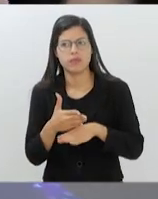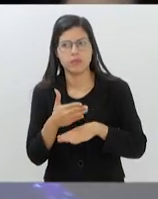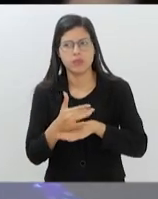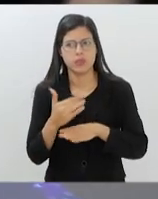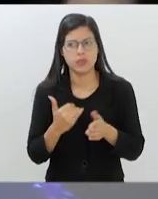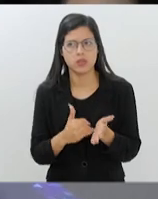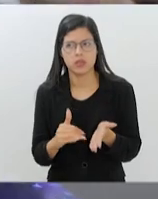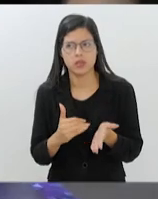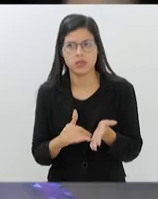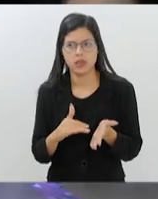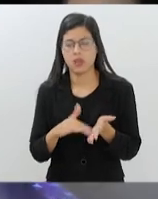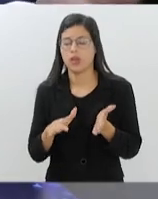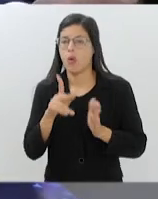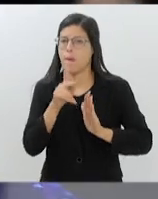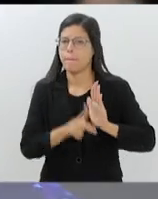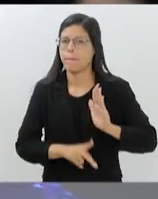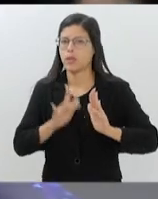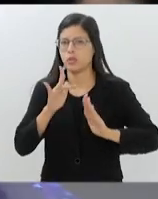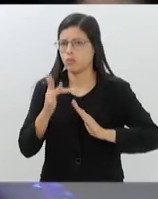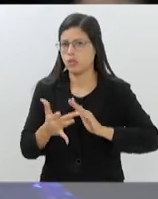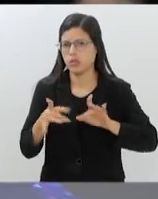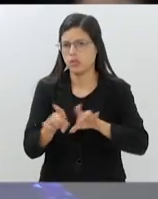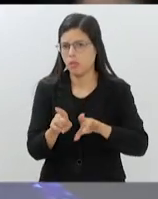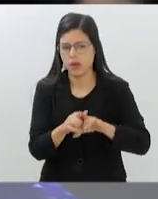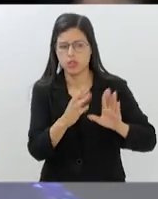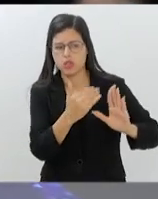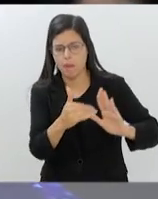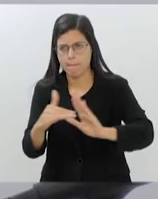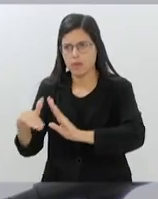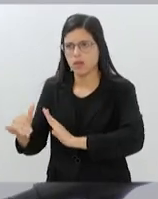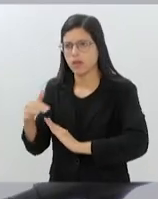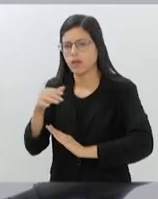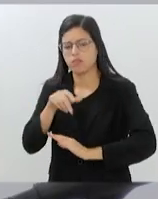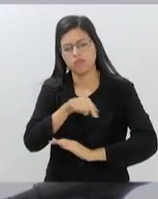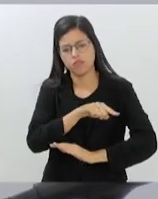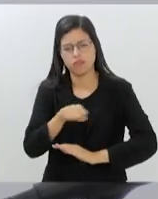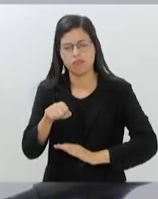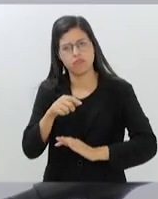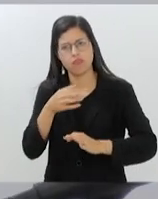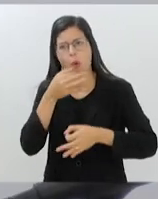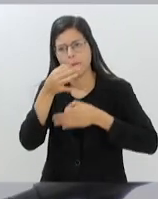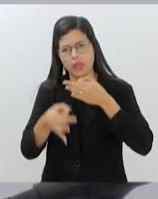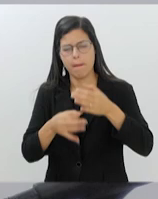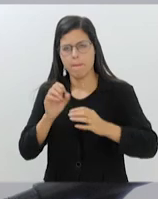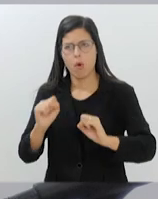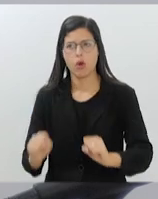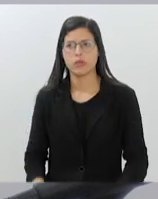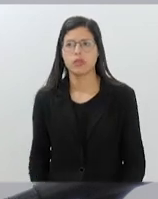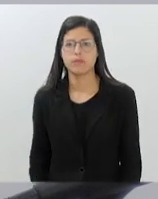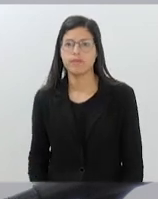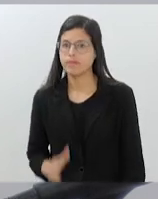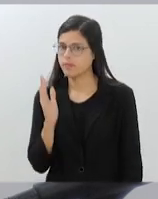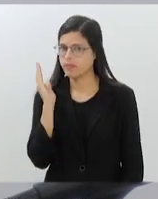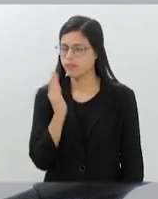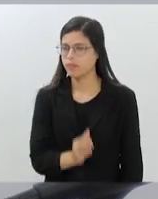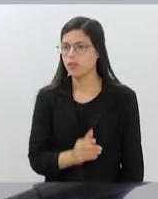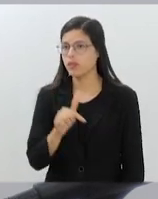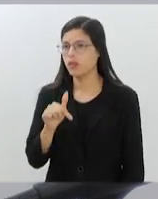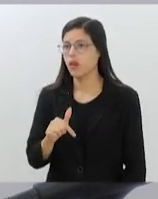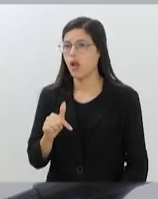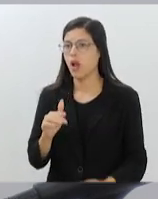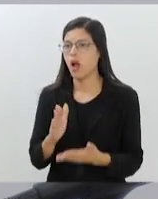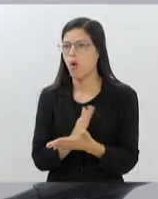campanha os planos de mídia também são encaminhados para que eles possam operar seo de forma objetiva algum secretário de estado já interferiu na escolha de um